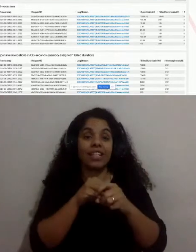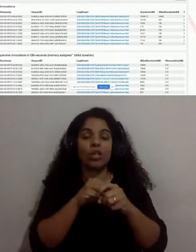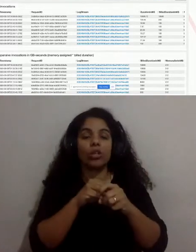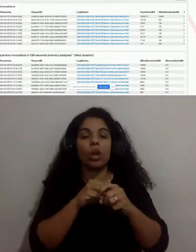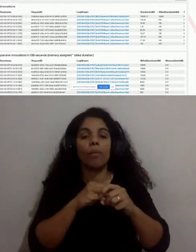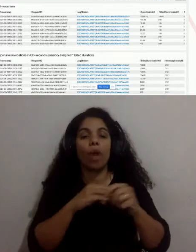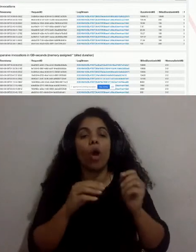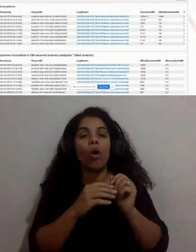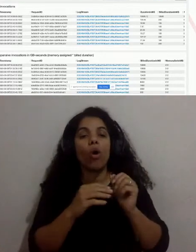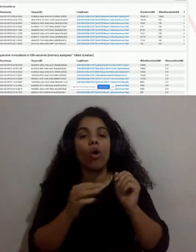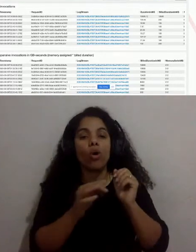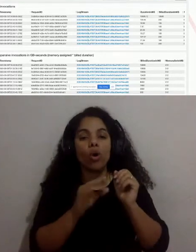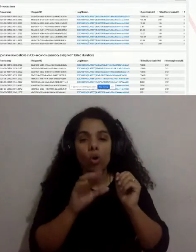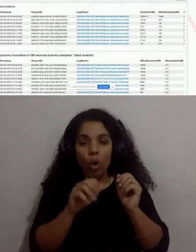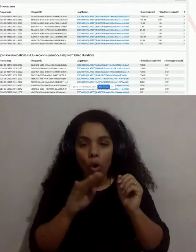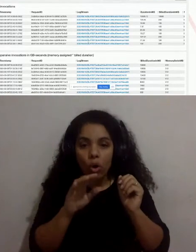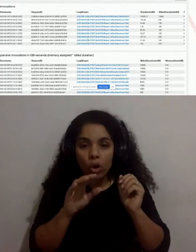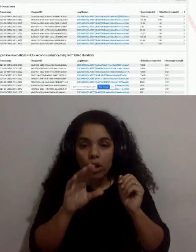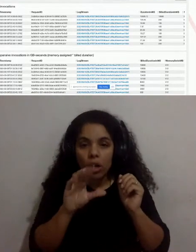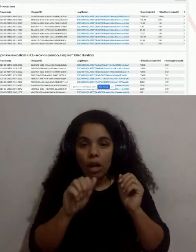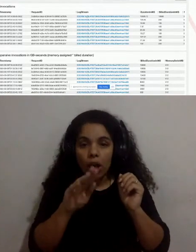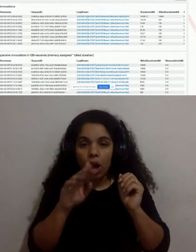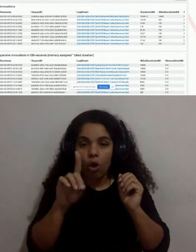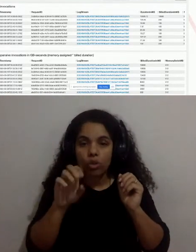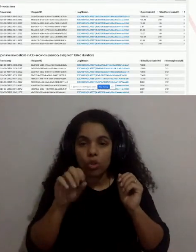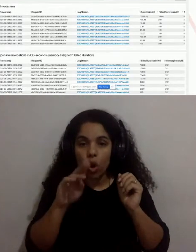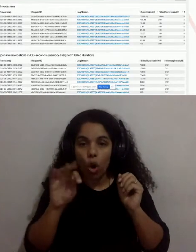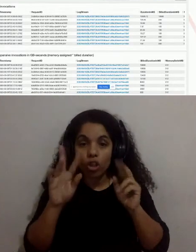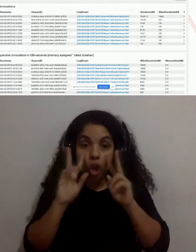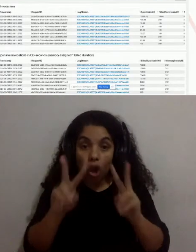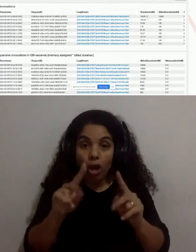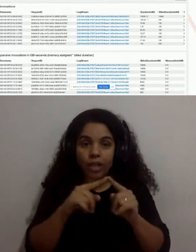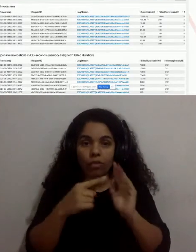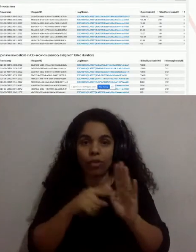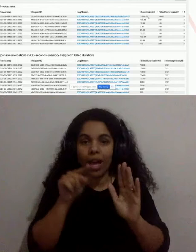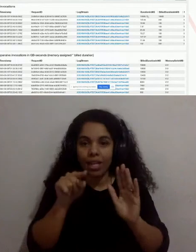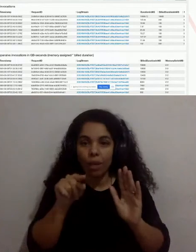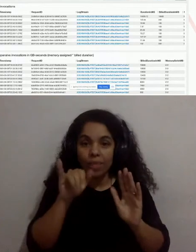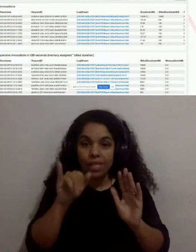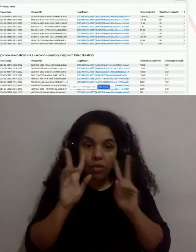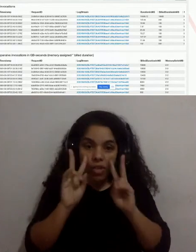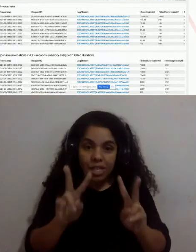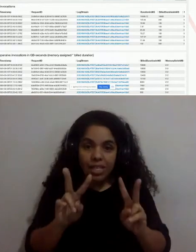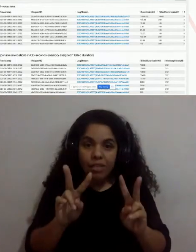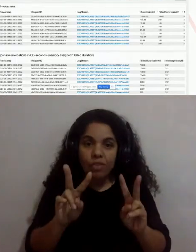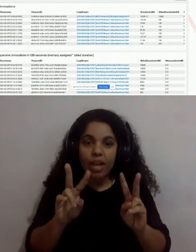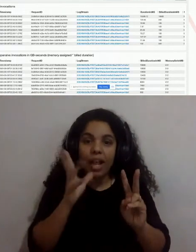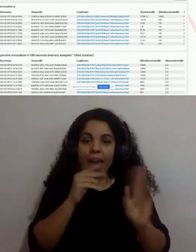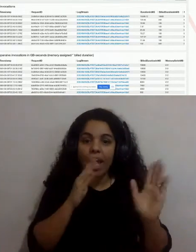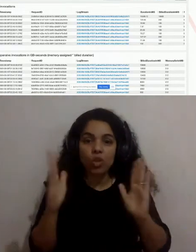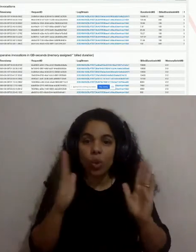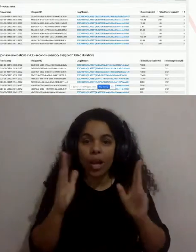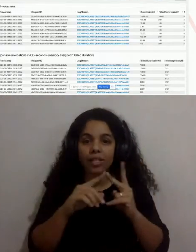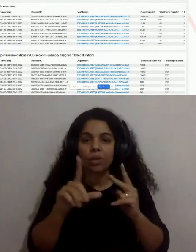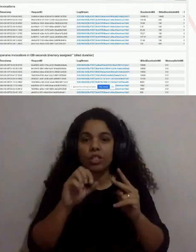CloudWatch? Olha que interessante. Eu vou pegar esse aqui para vocês verem. Aqui, ó, se vocês verem a duração